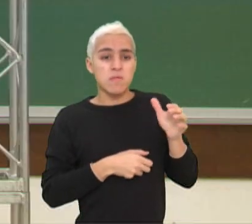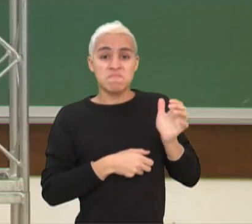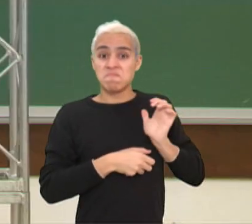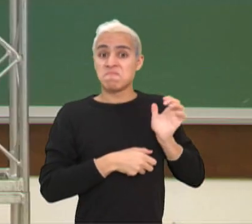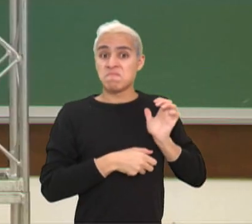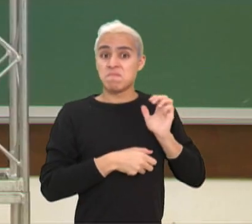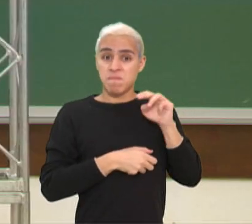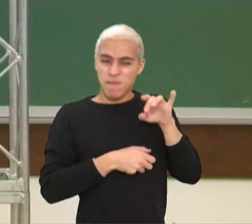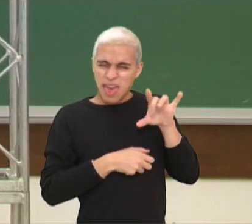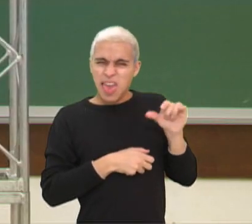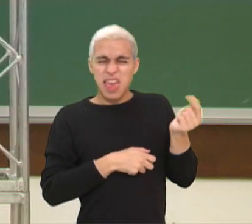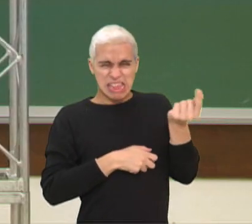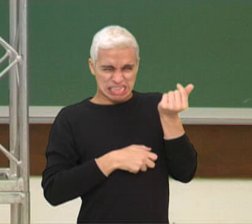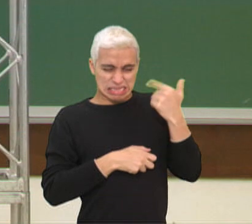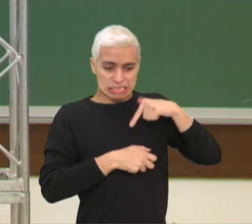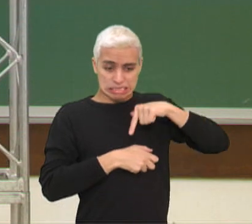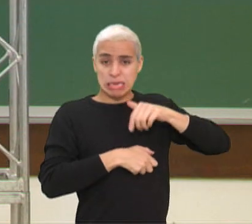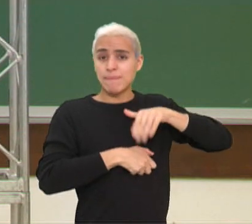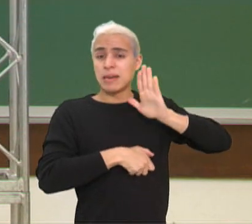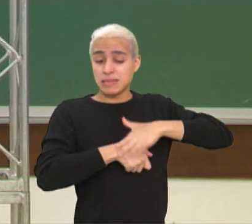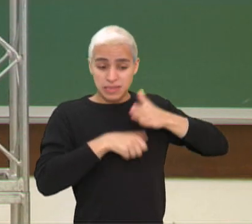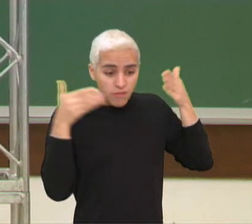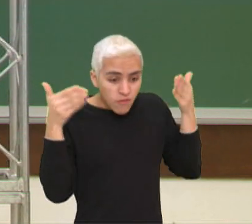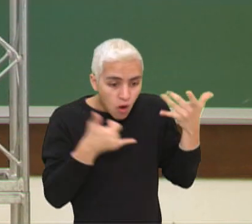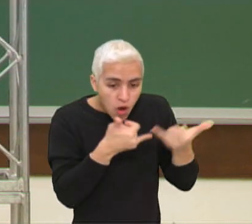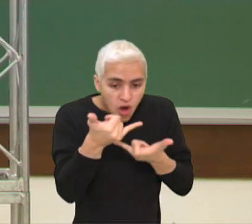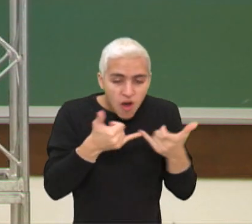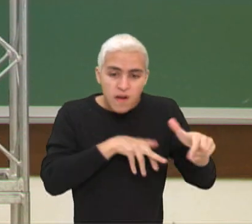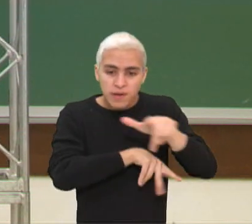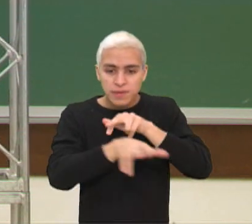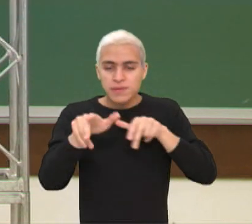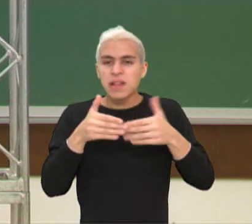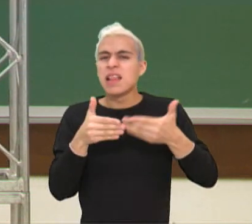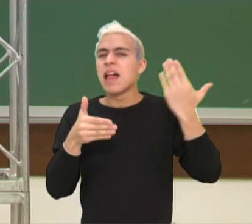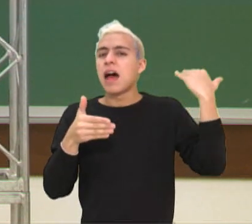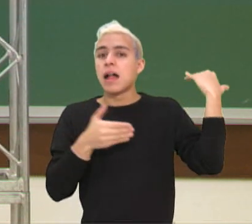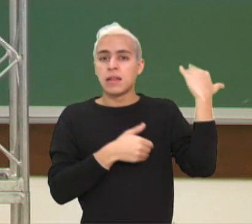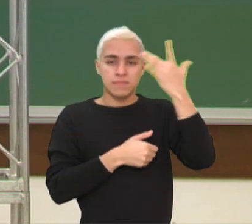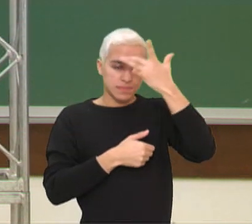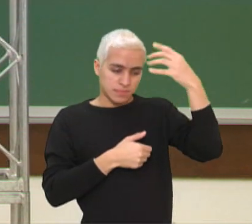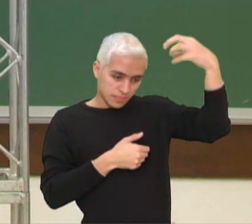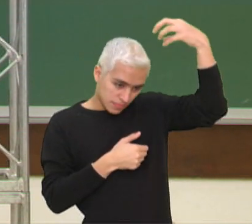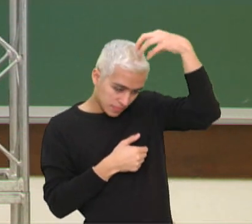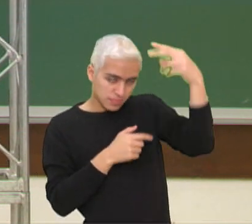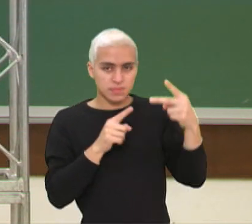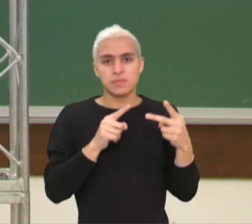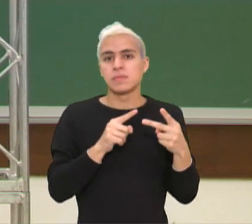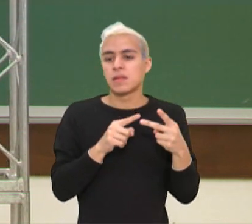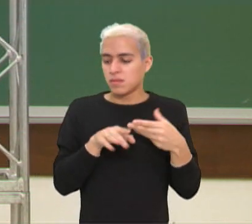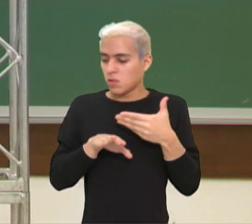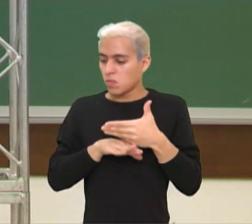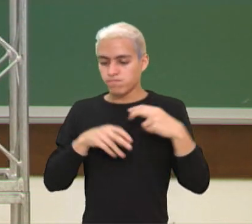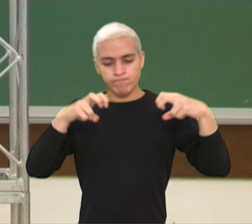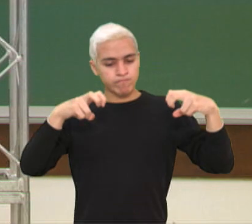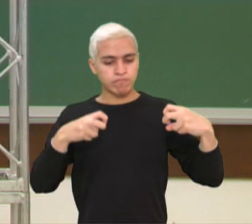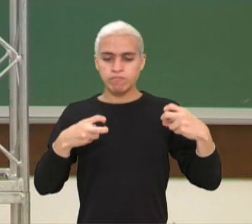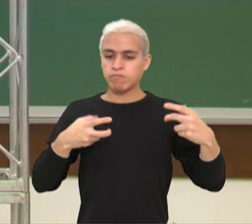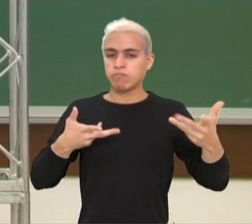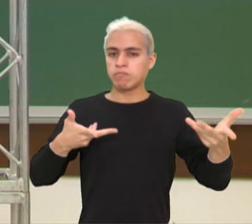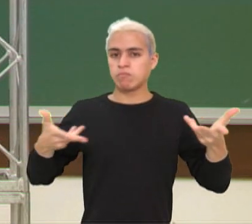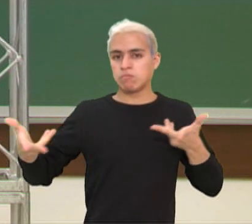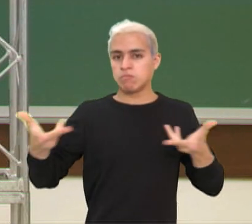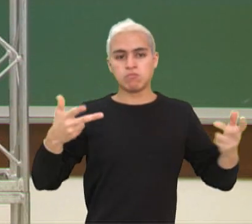lazer. Então, era muito simples assim, os reis, os ricos, né, participarem dos jogos e os mais pobres,